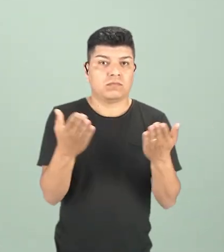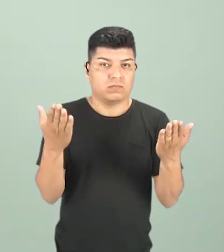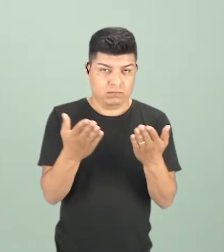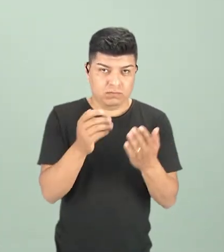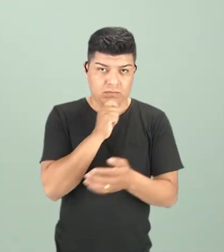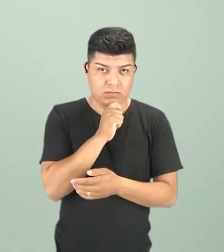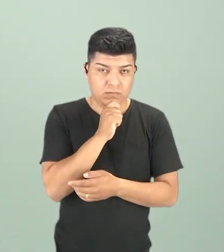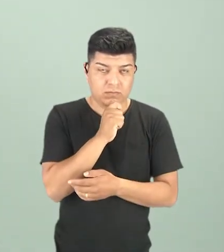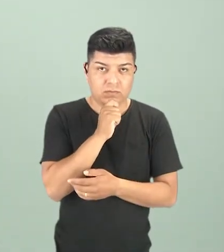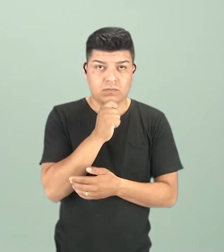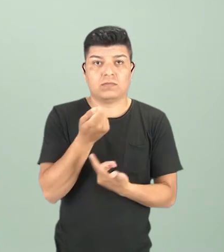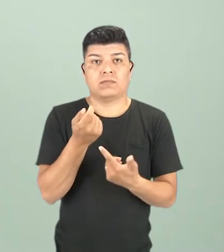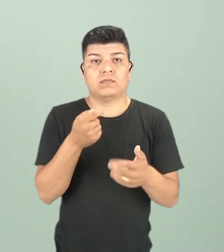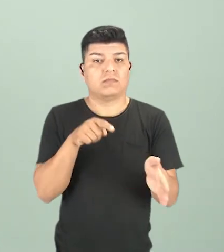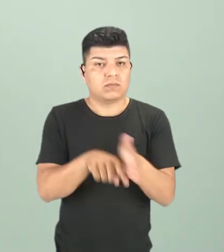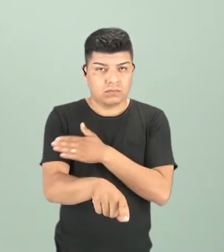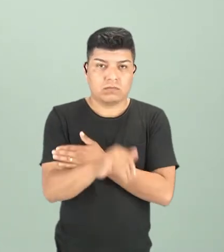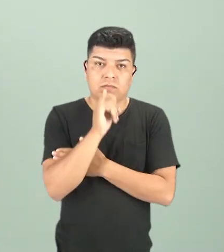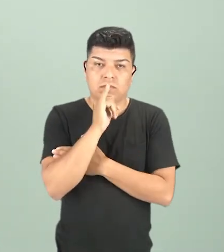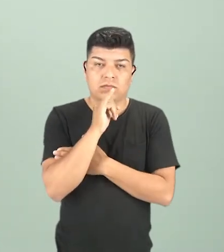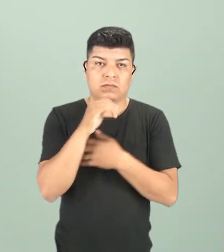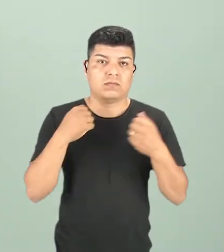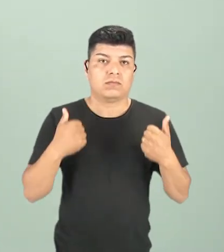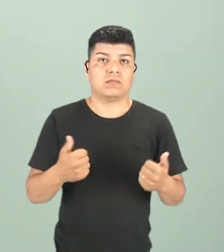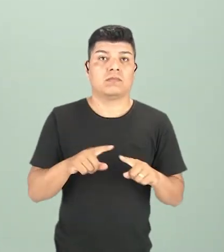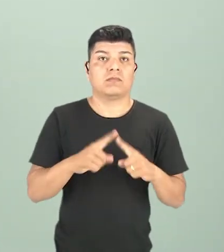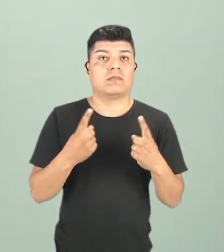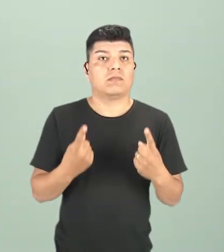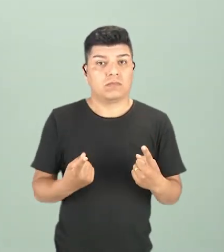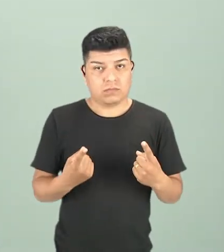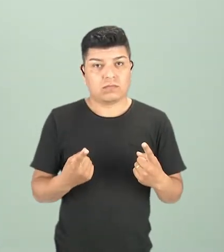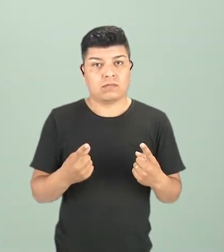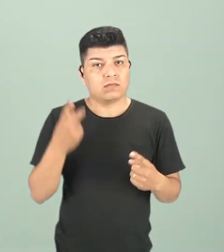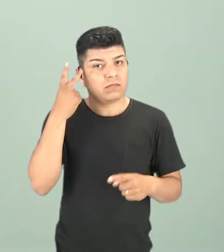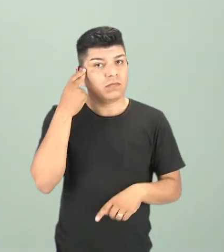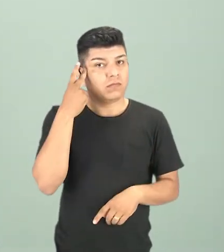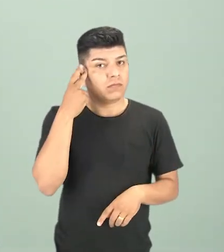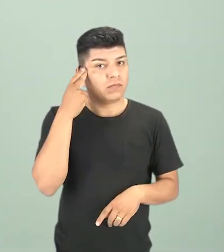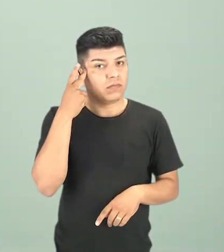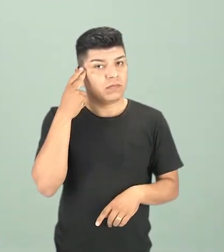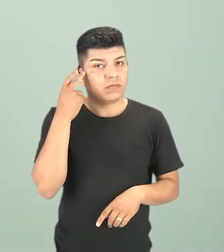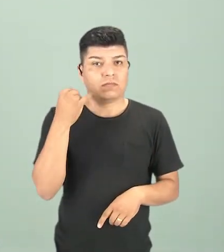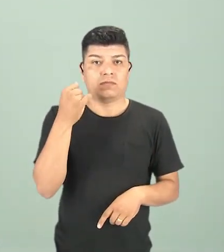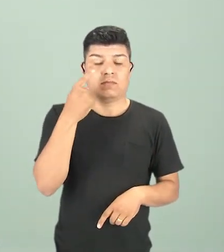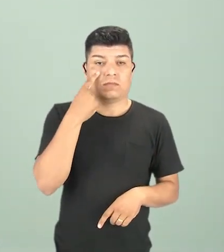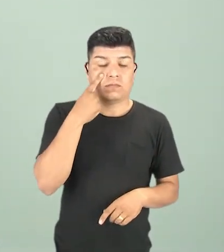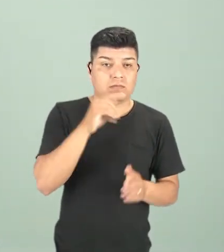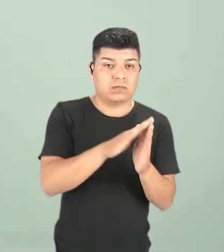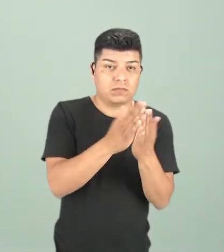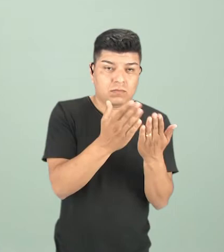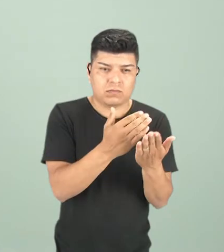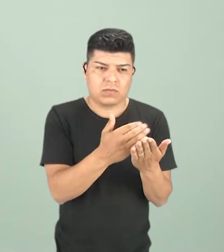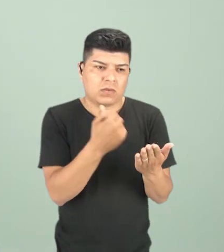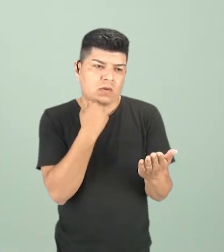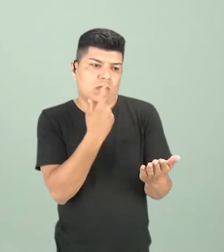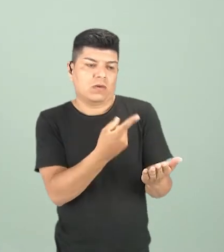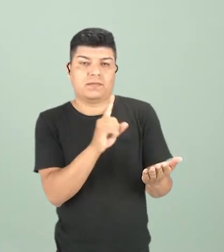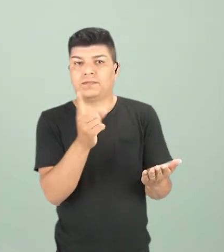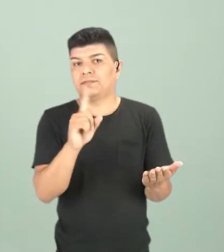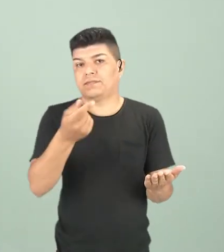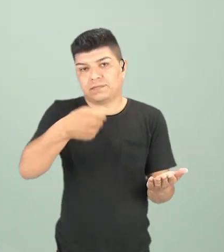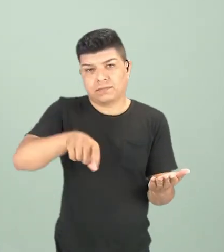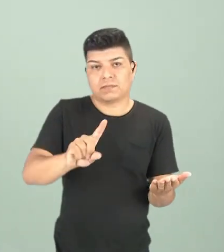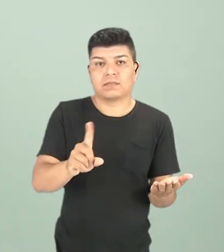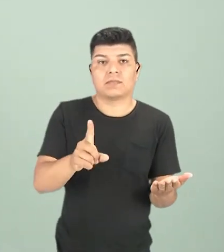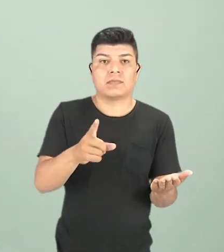nessa aula, uma questão com um exemplo do heredograma. Mas isso é comum. Se vocês verem no livro, não se